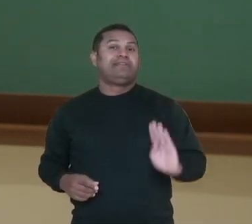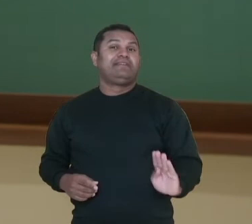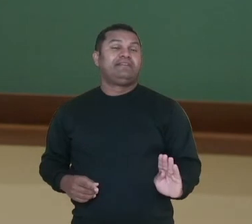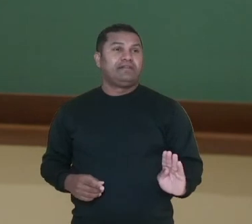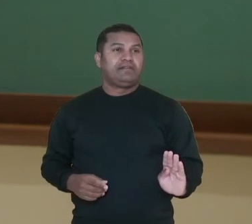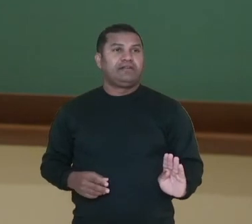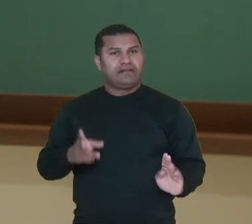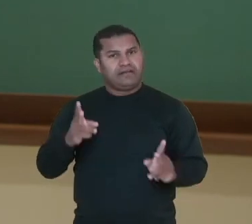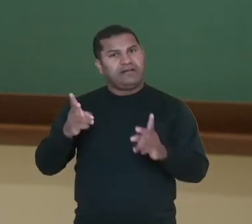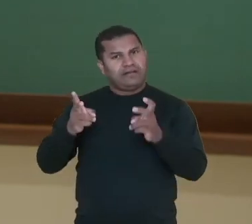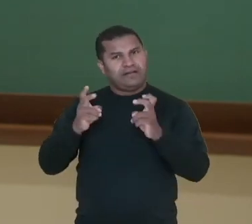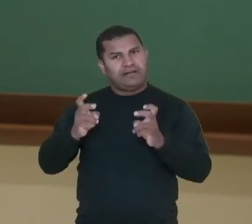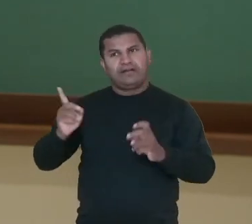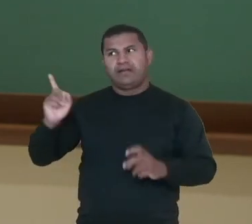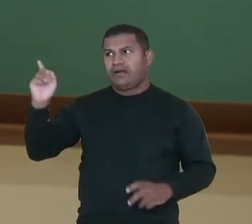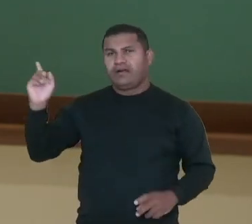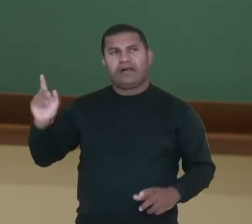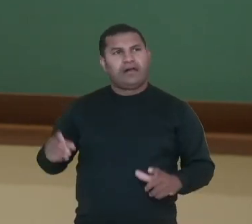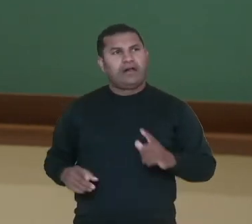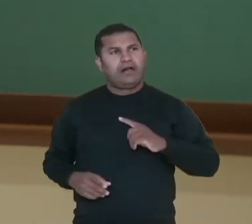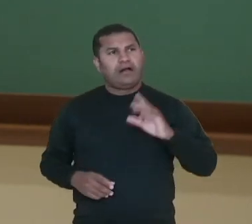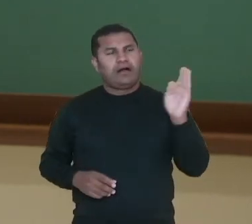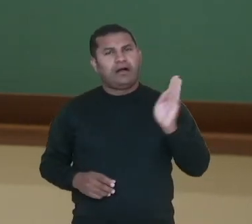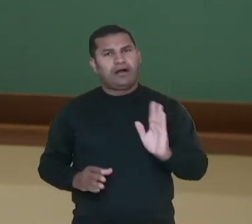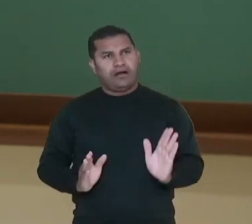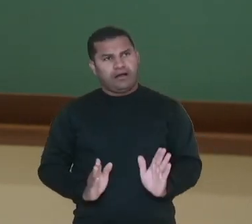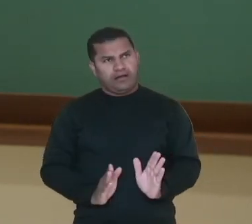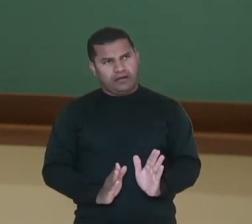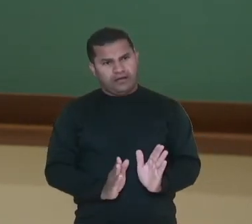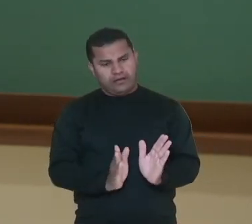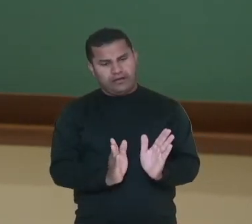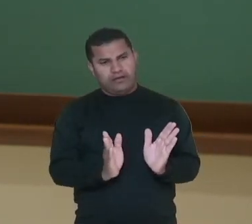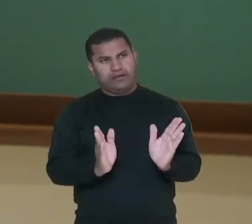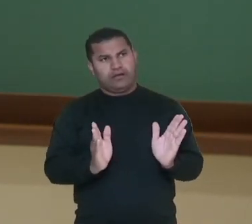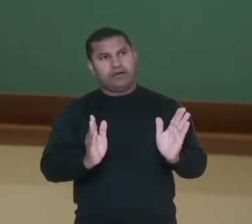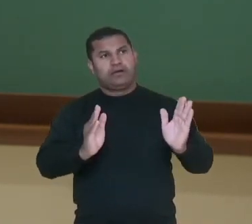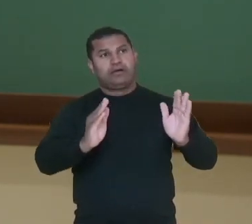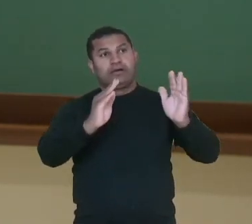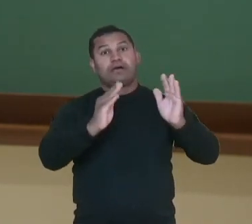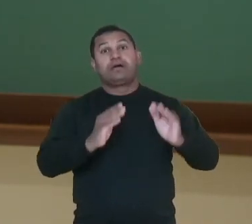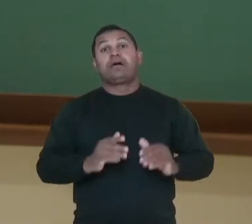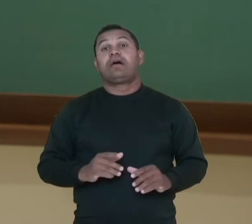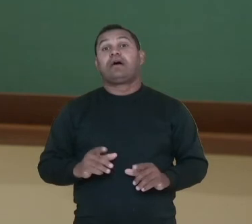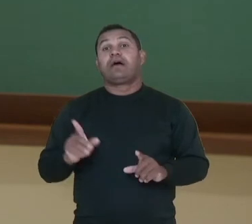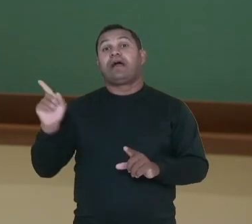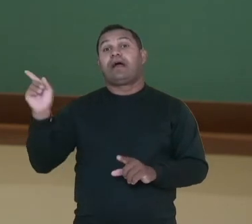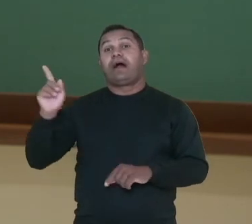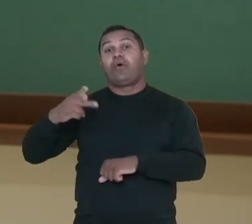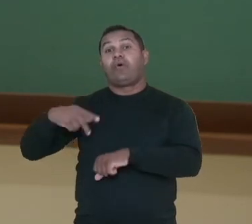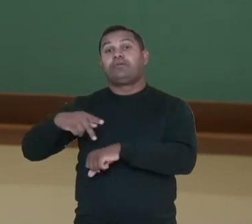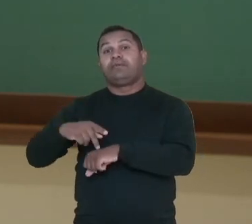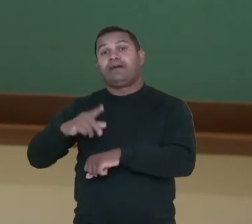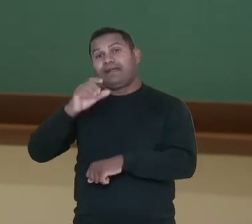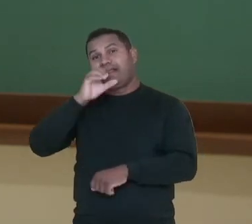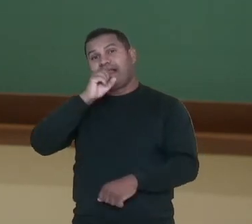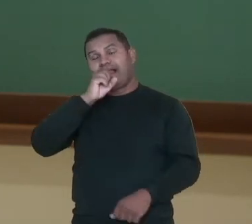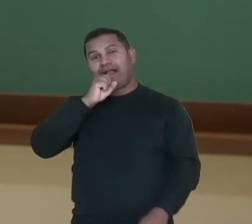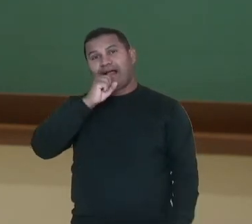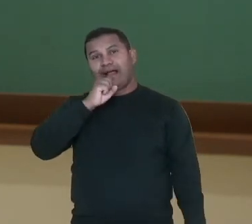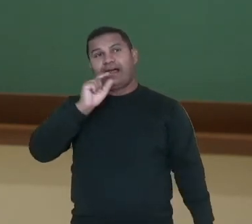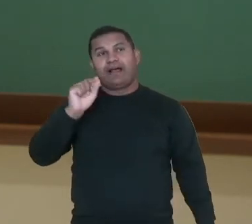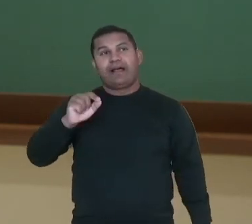grande explosão demográfica aí, e a do Brasil já está em uma fase mais avançada. E vamos finalizar aqui com o seguinte, olha